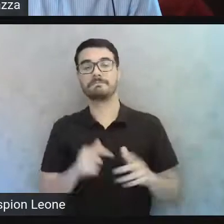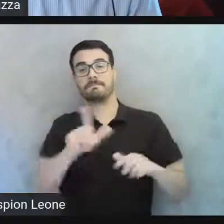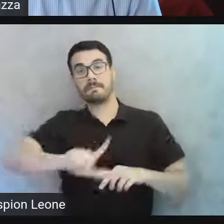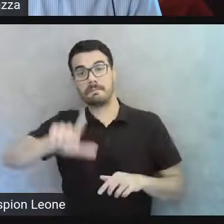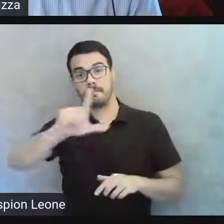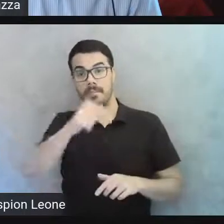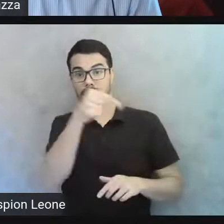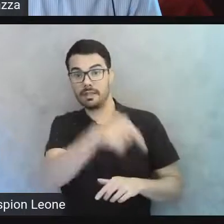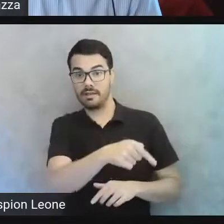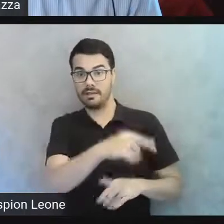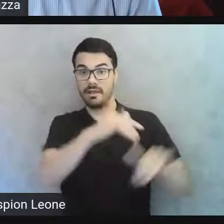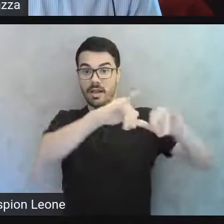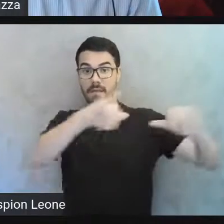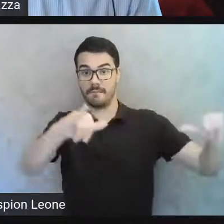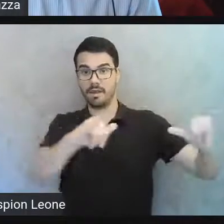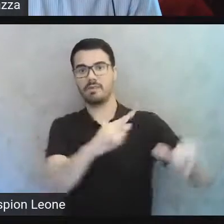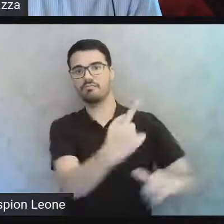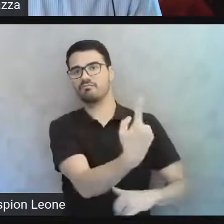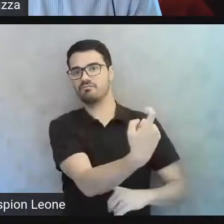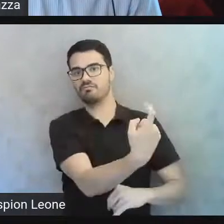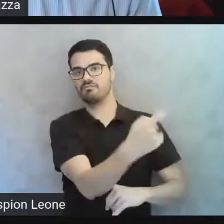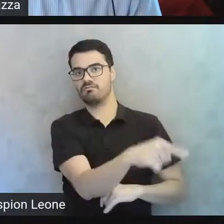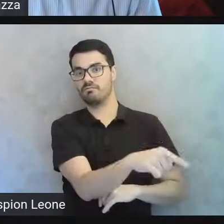feita individualmente, mas como a gente vê,